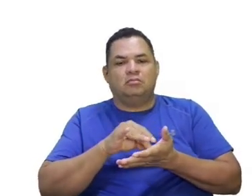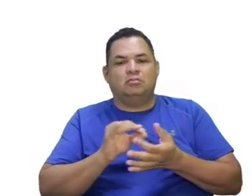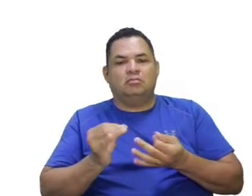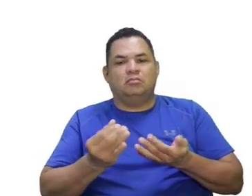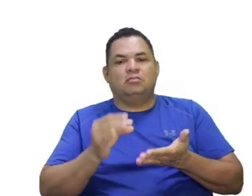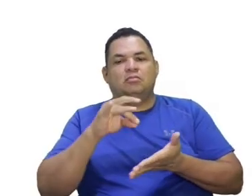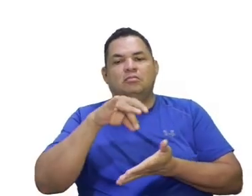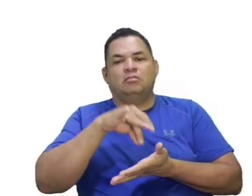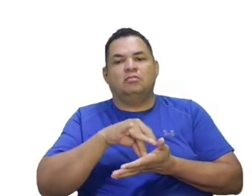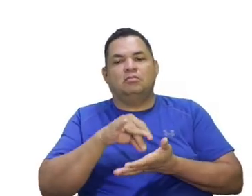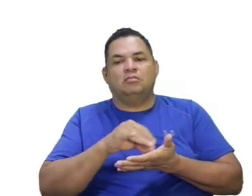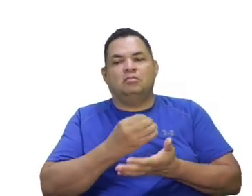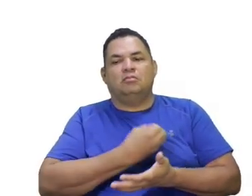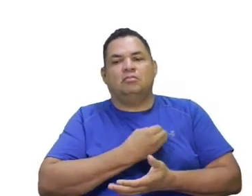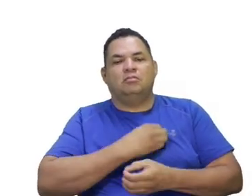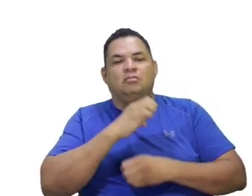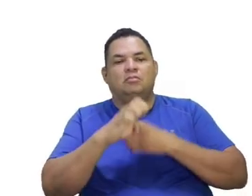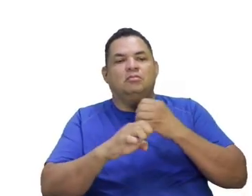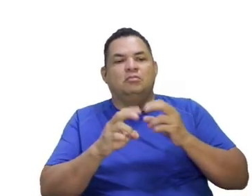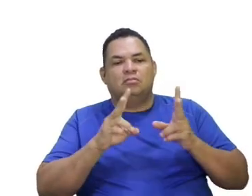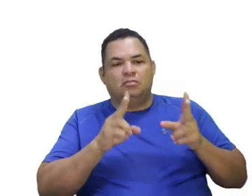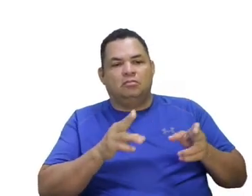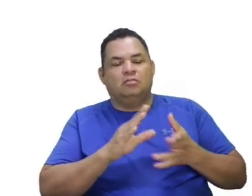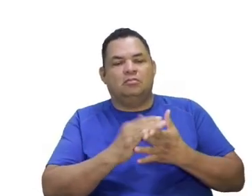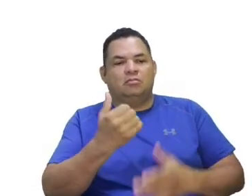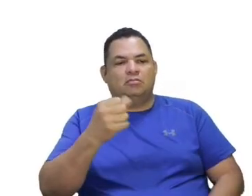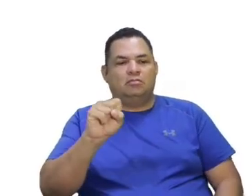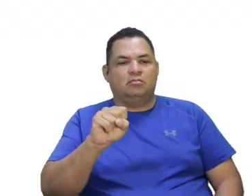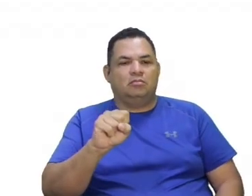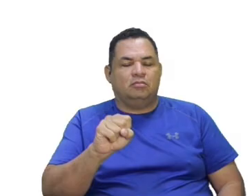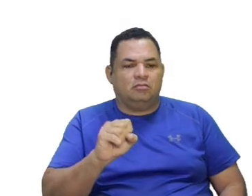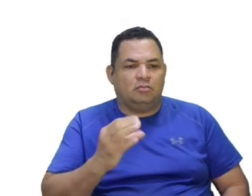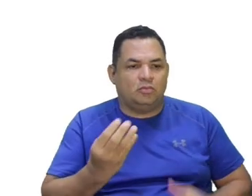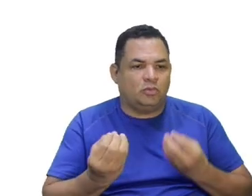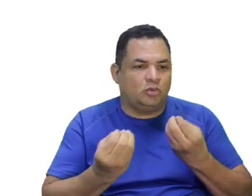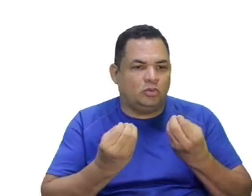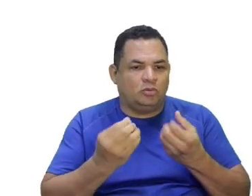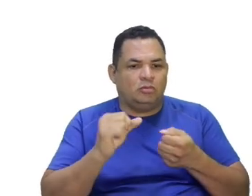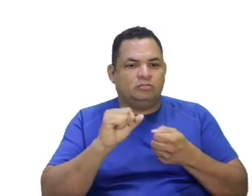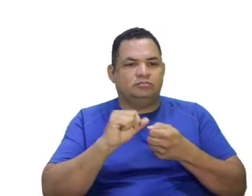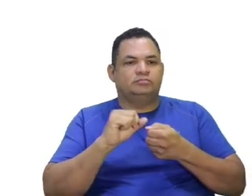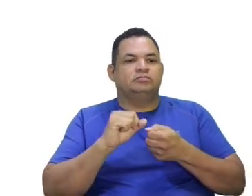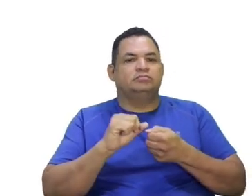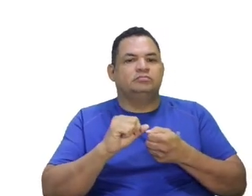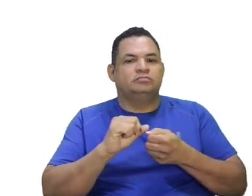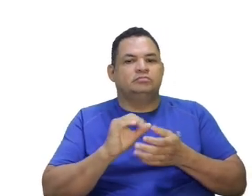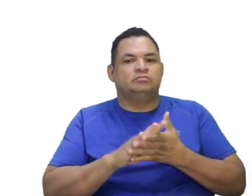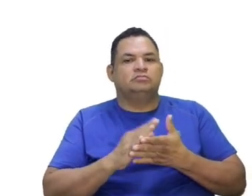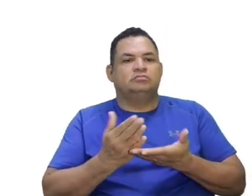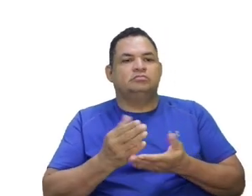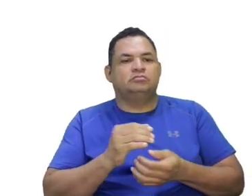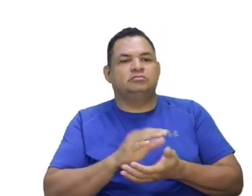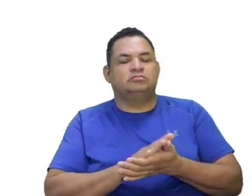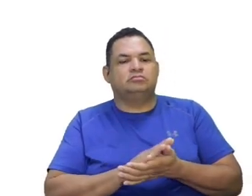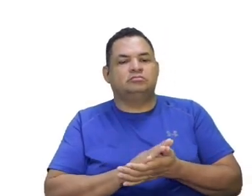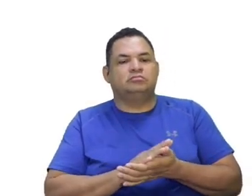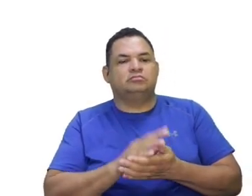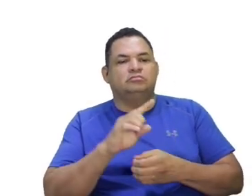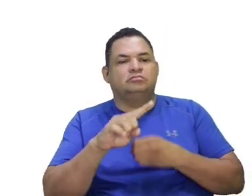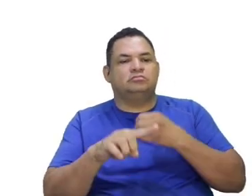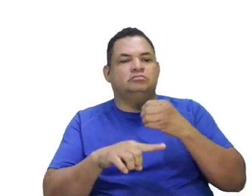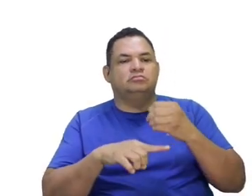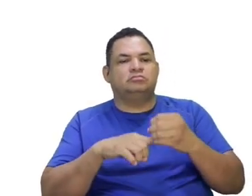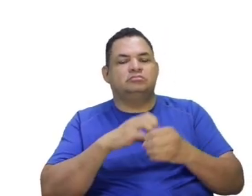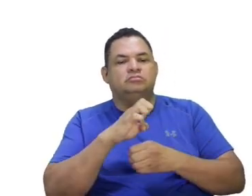ele tem número de elétron igual a 18. Como que a gente fez isso? A gente pegou e disse que o